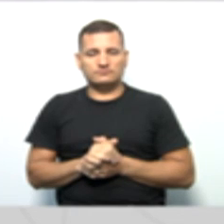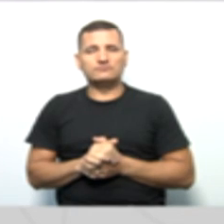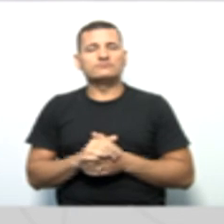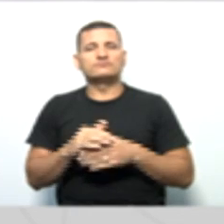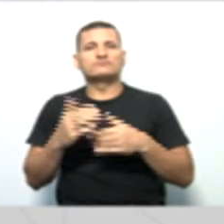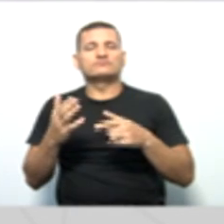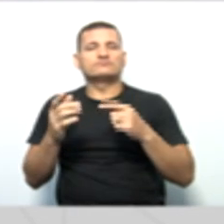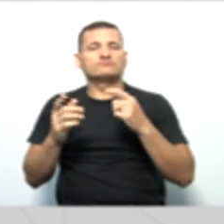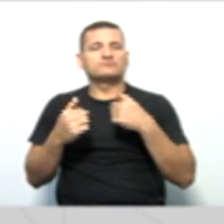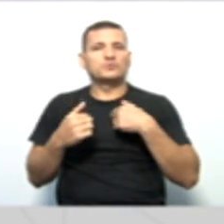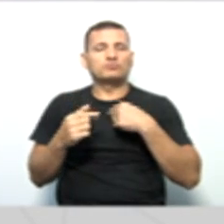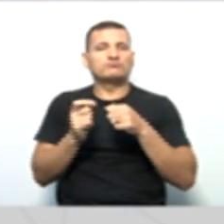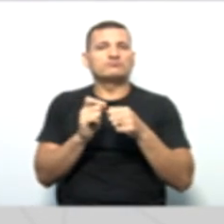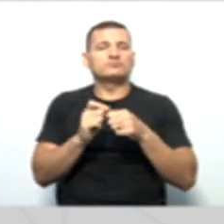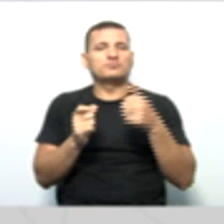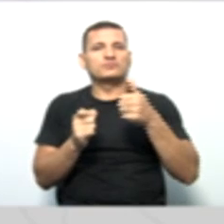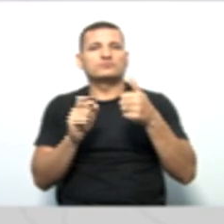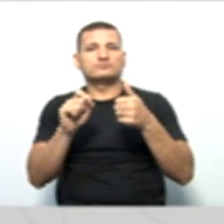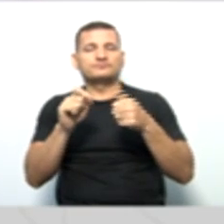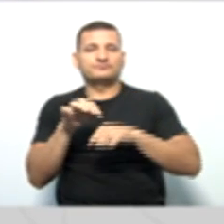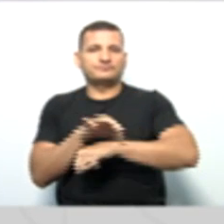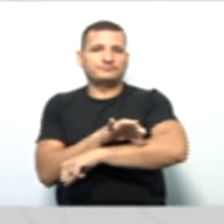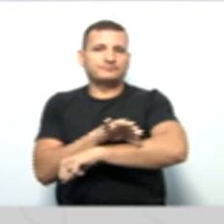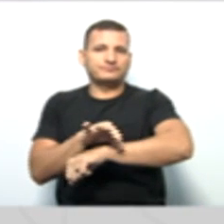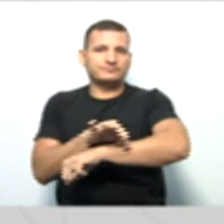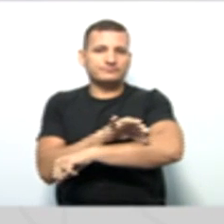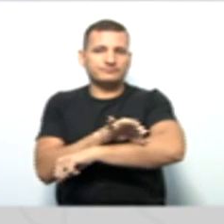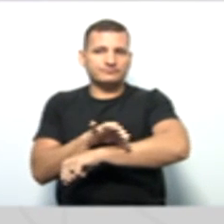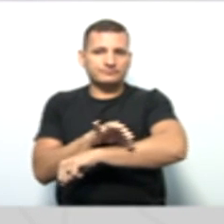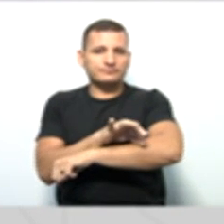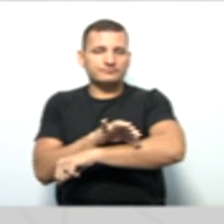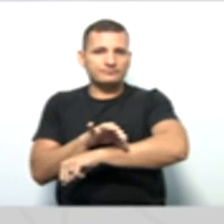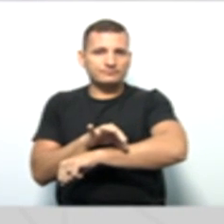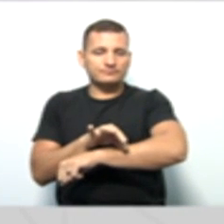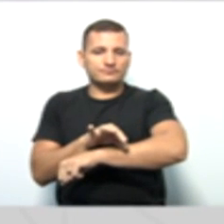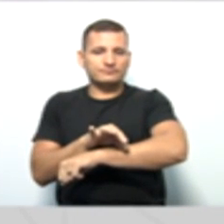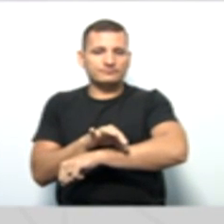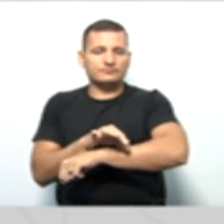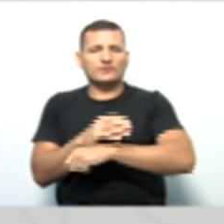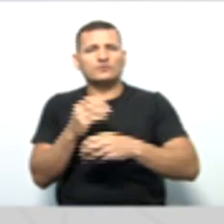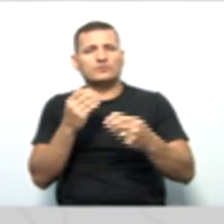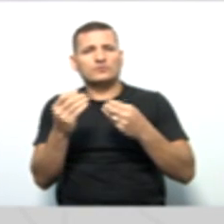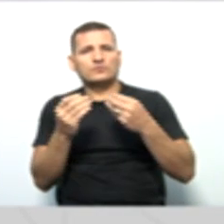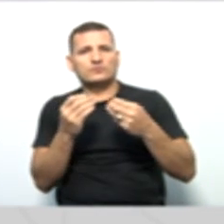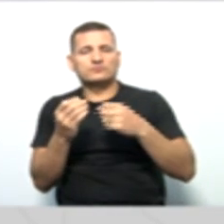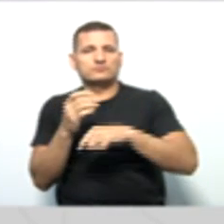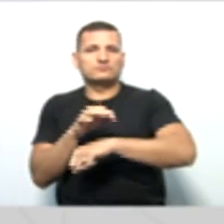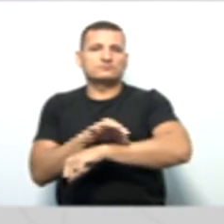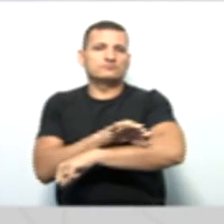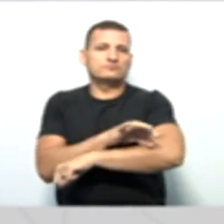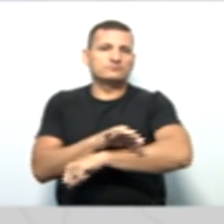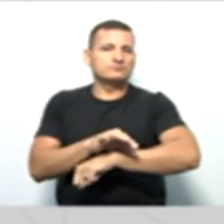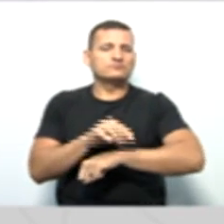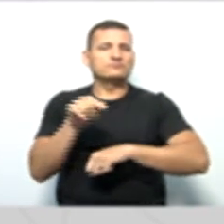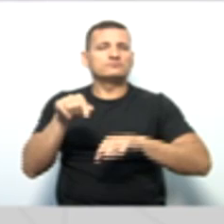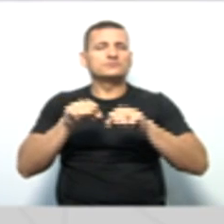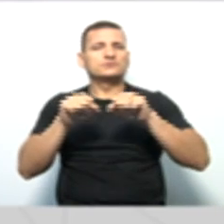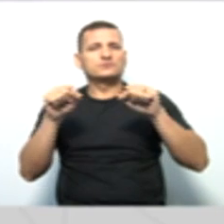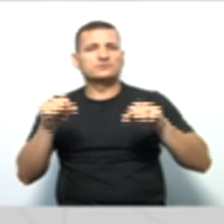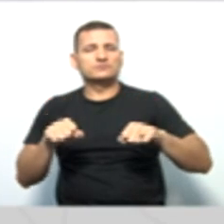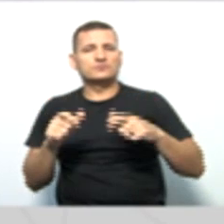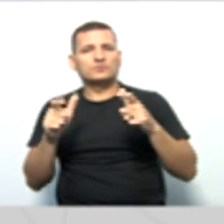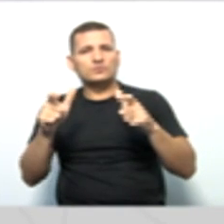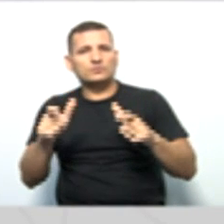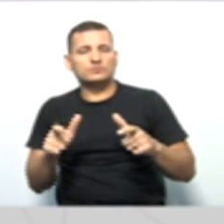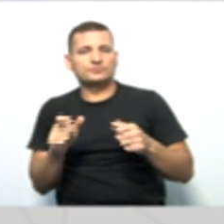que eu vou me preocupar primeiro? Com a arquitetura, tá? Como que vai ser feito esse software? Onde que